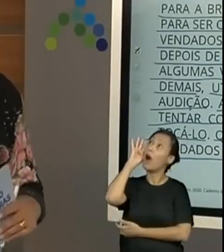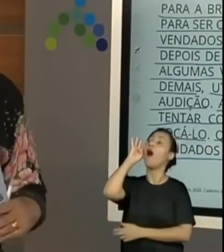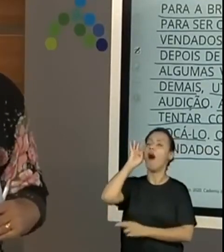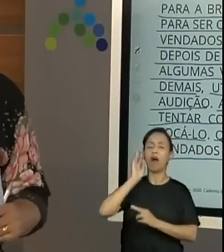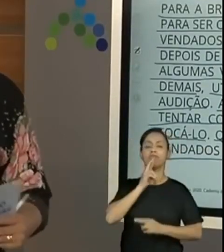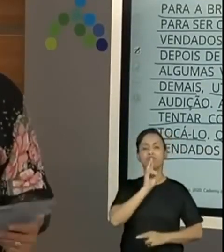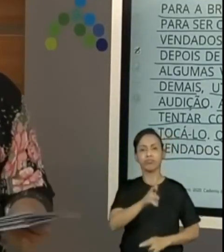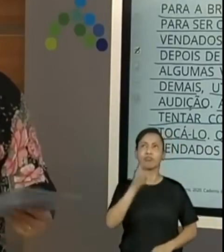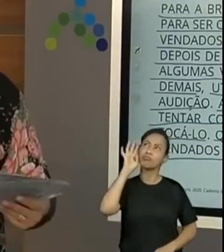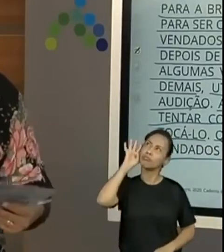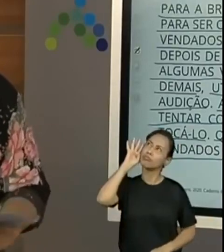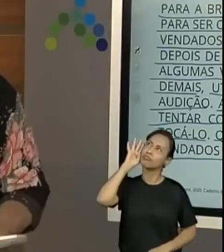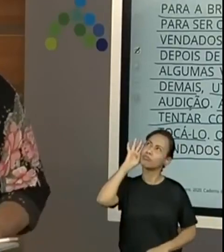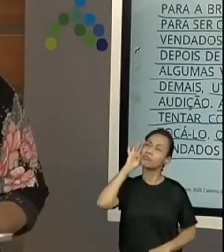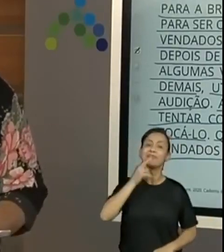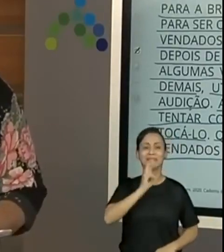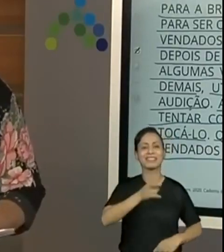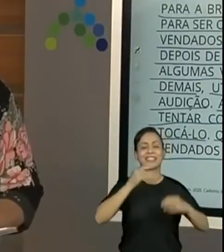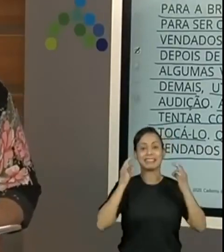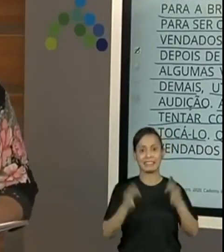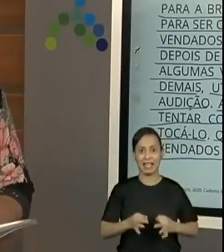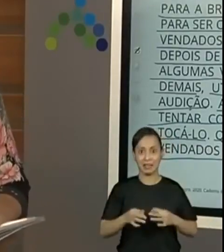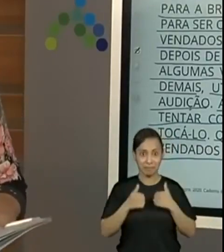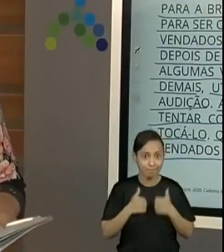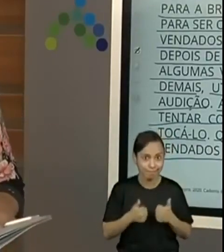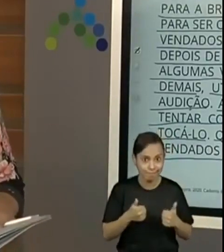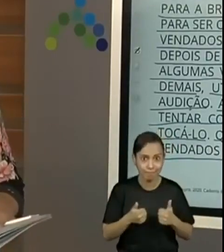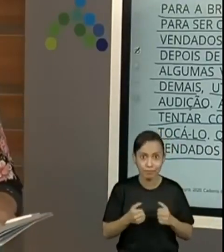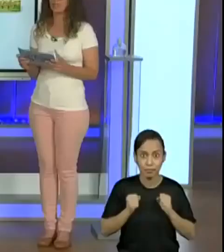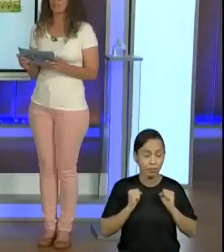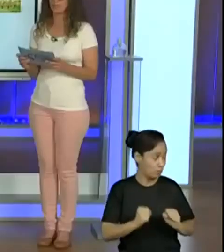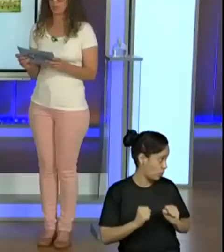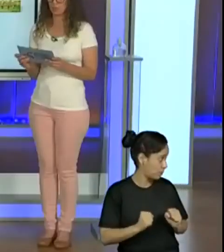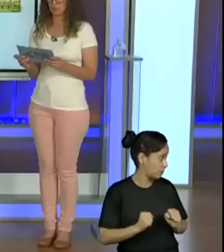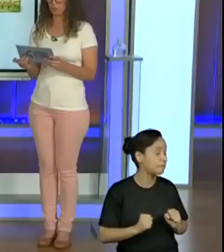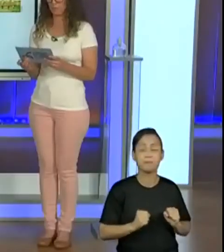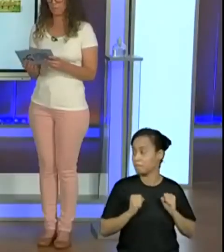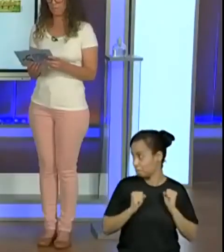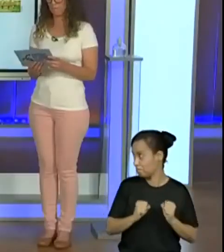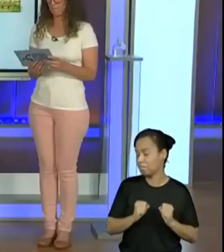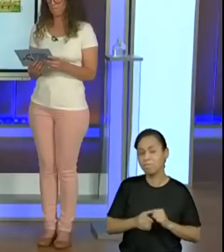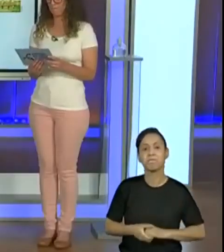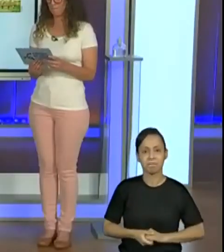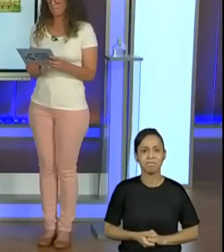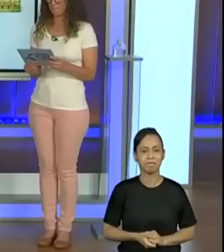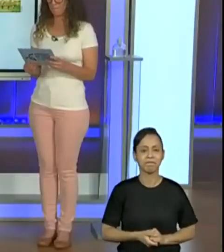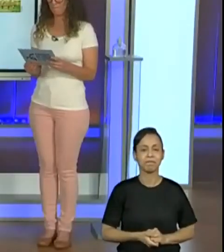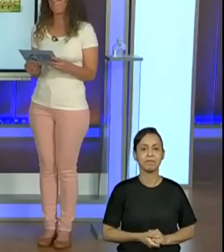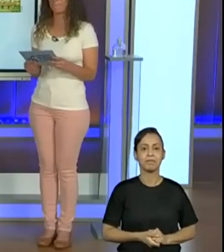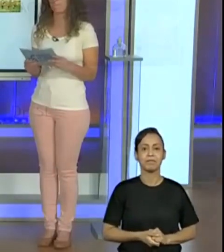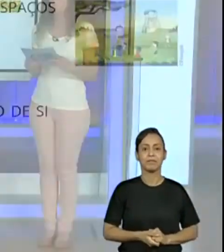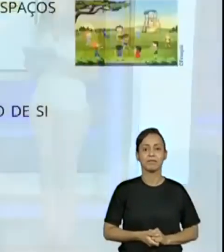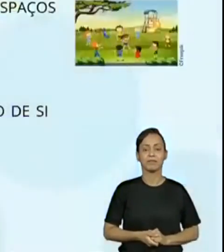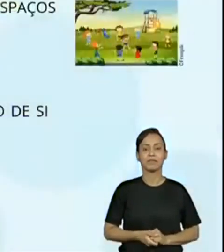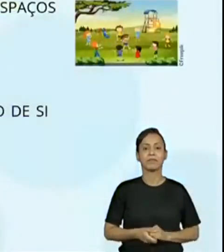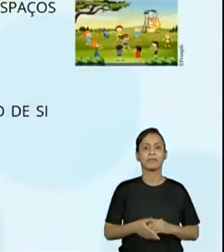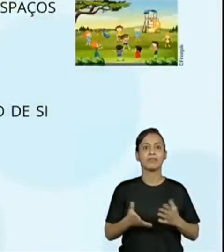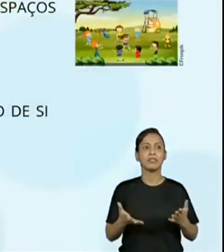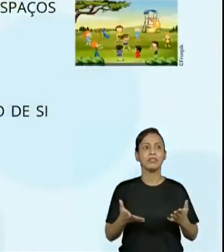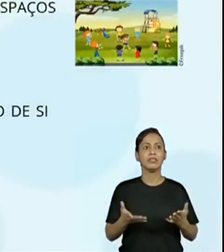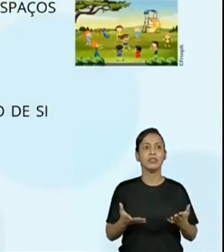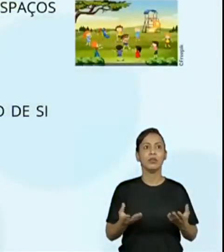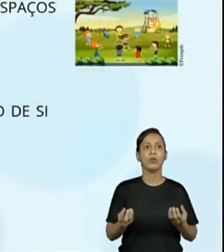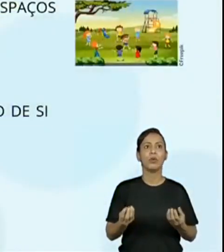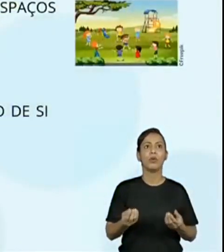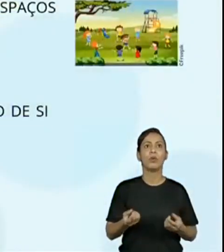sabe sobre a brincadeira, para ajudar a gente a responder. Podemos, professora Kelly? Podemos. Então, olha lá, hein? Por que que